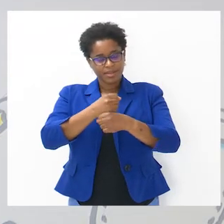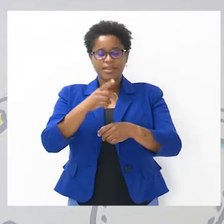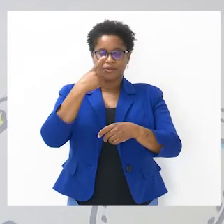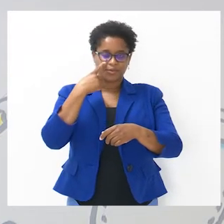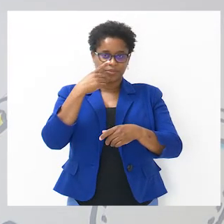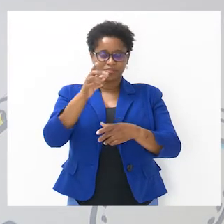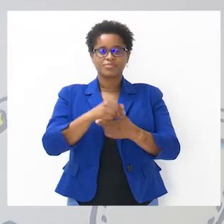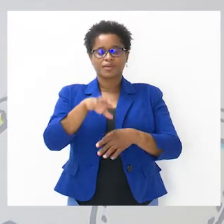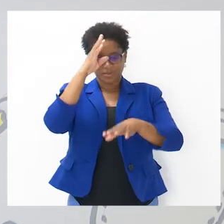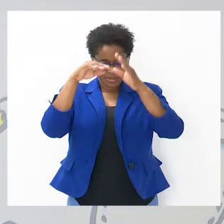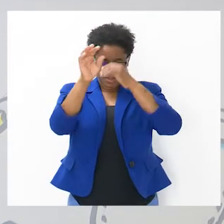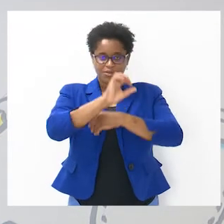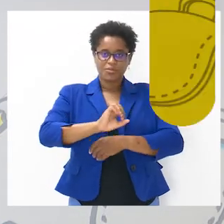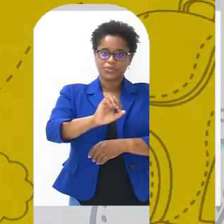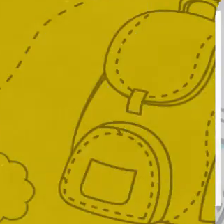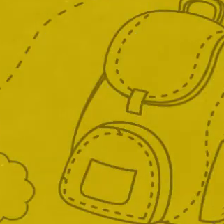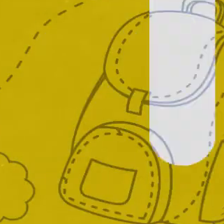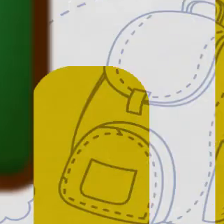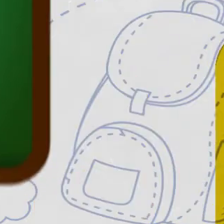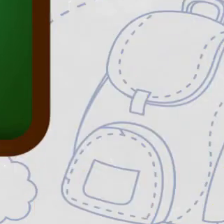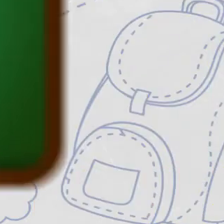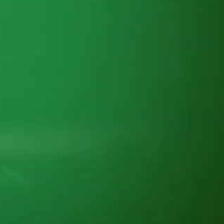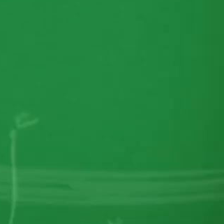vosso conhecimento.